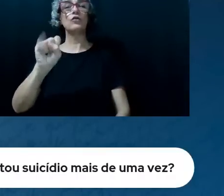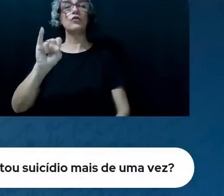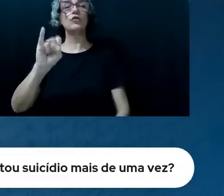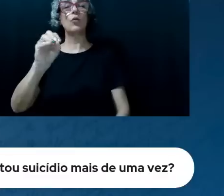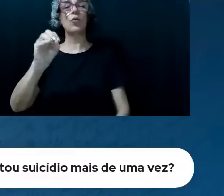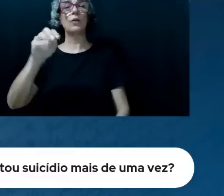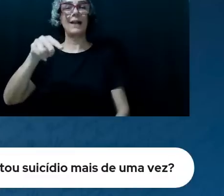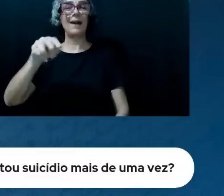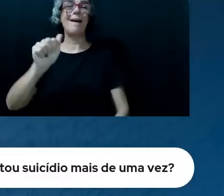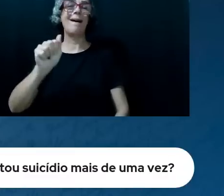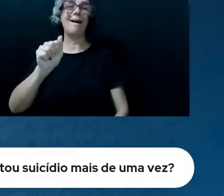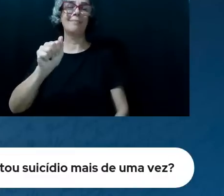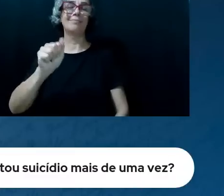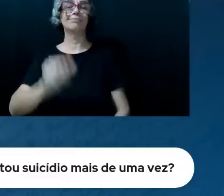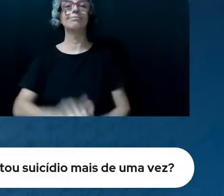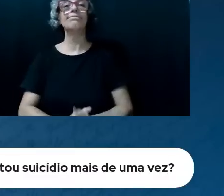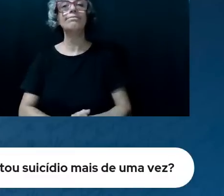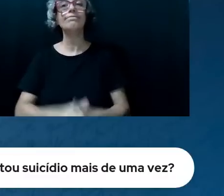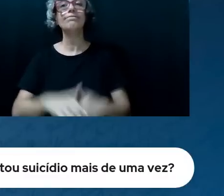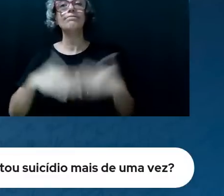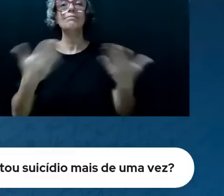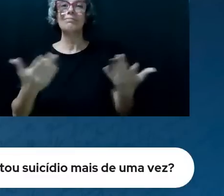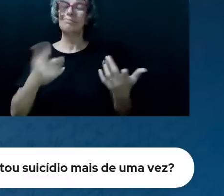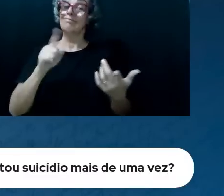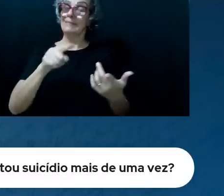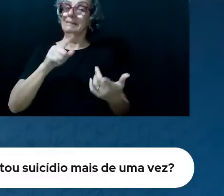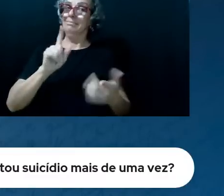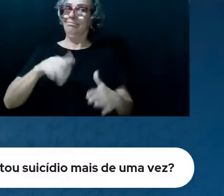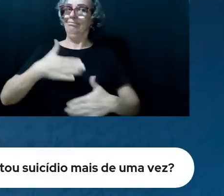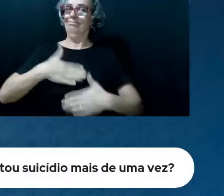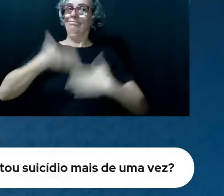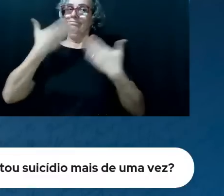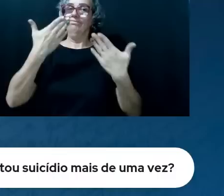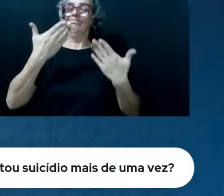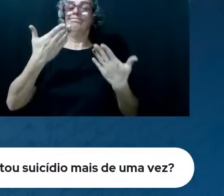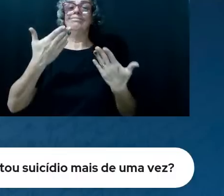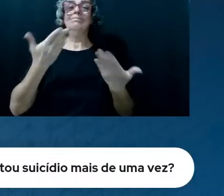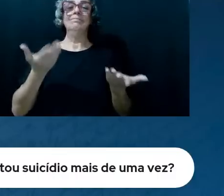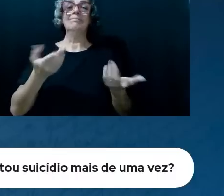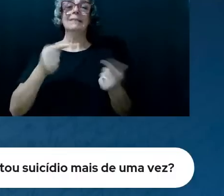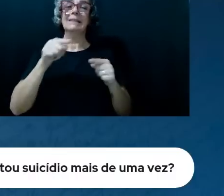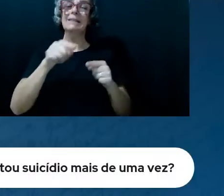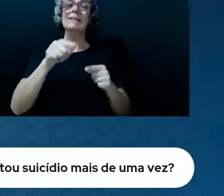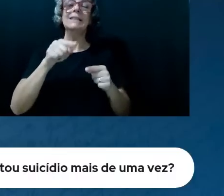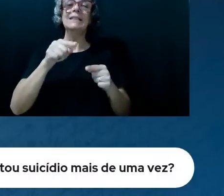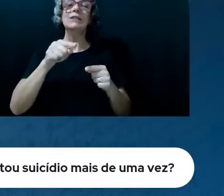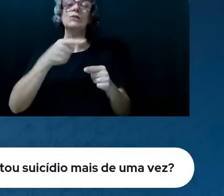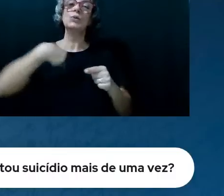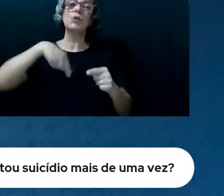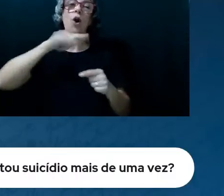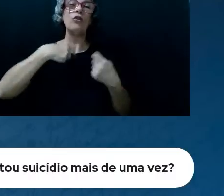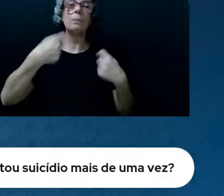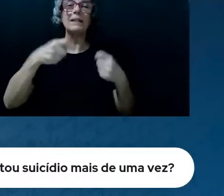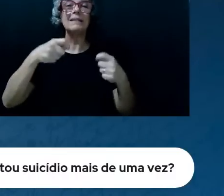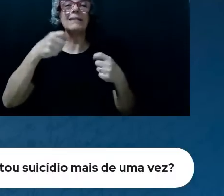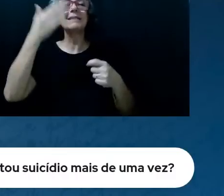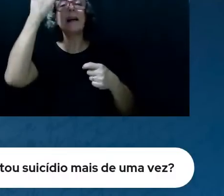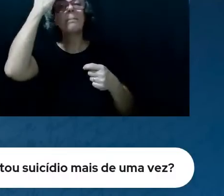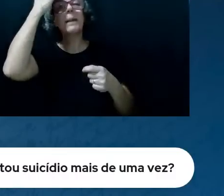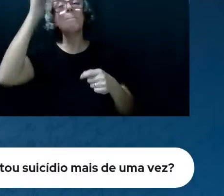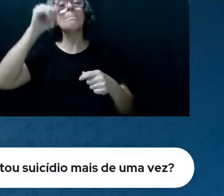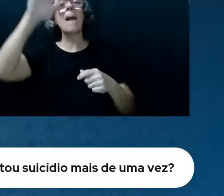Desafiador realmente. Aí nós precisaríamos de dados mais precisos sobre esse estado de